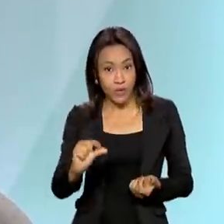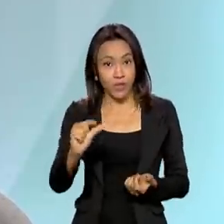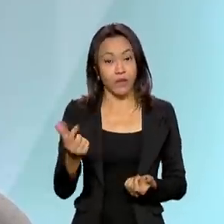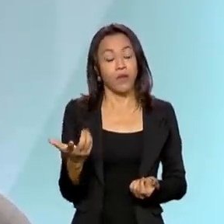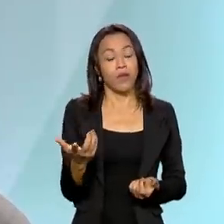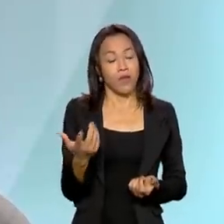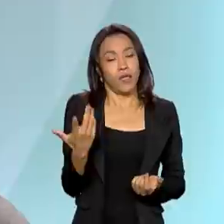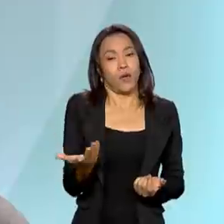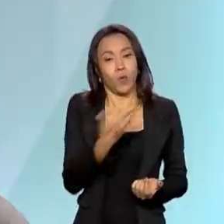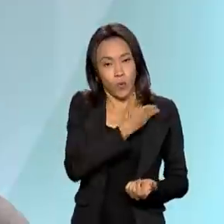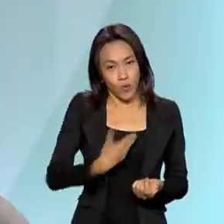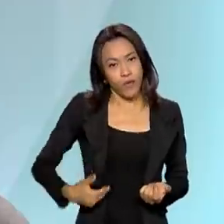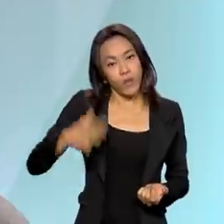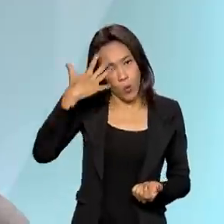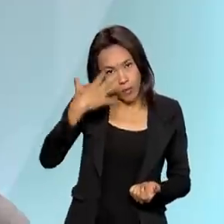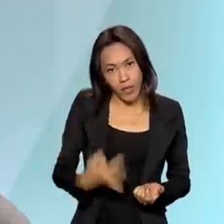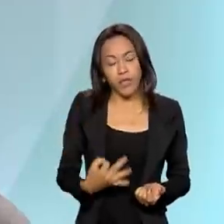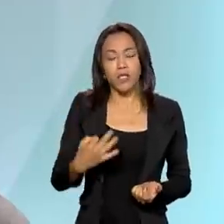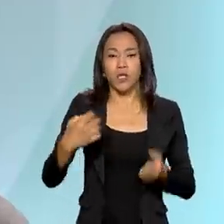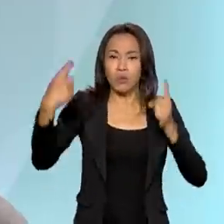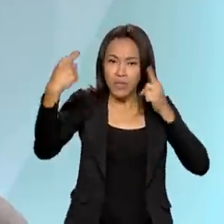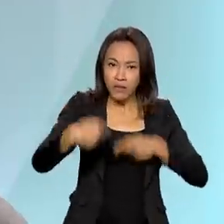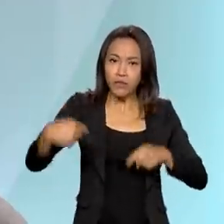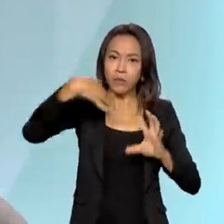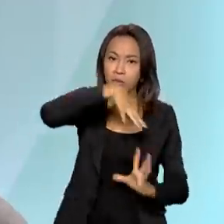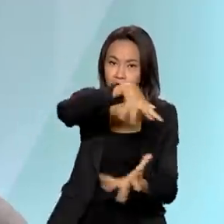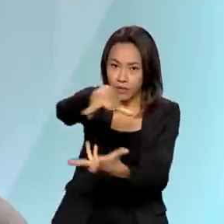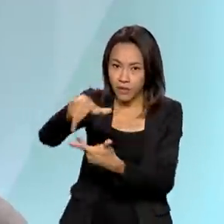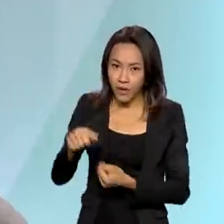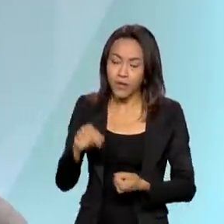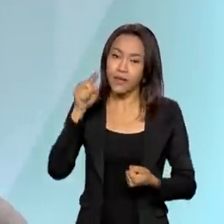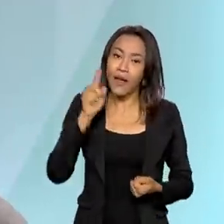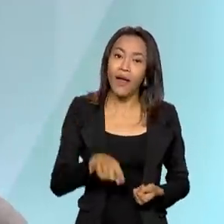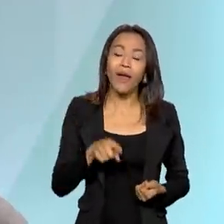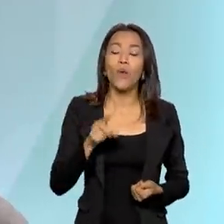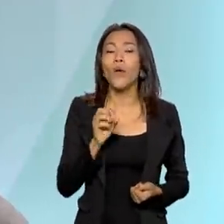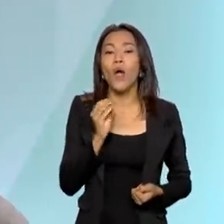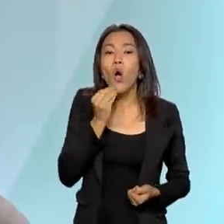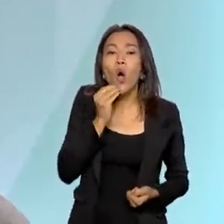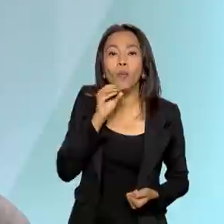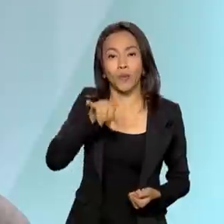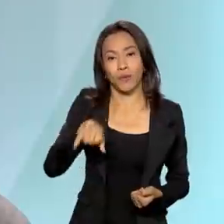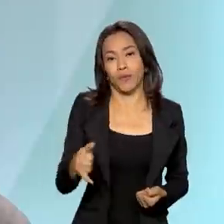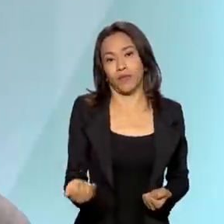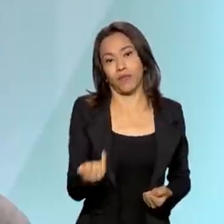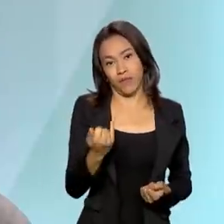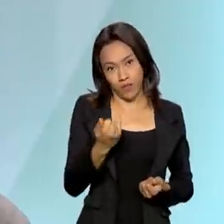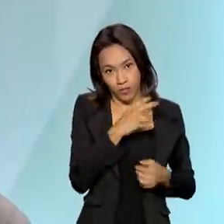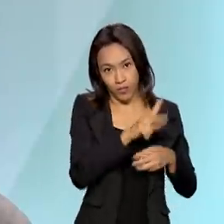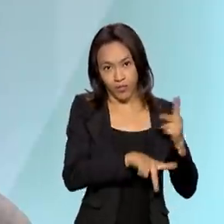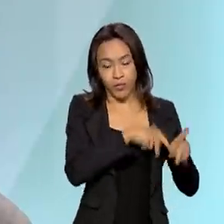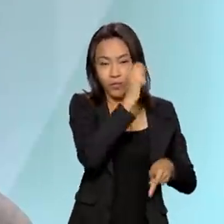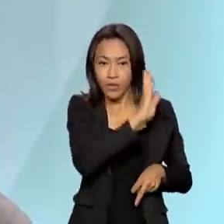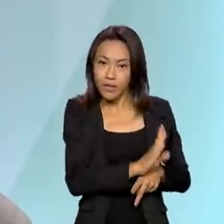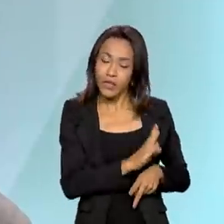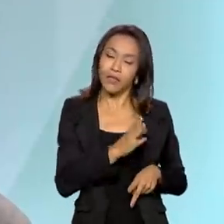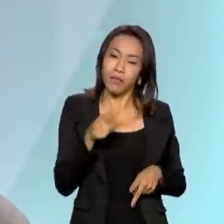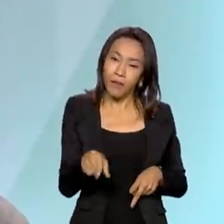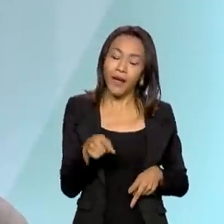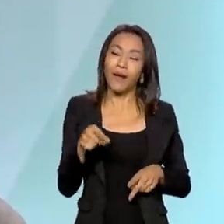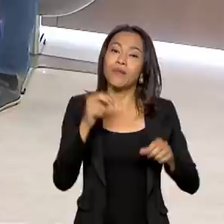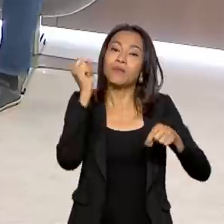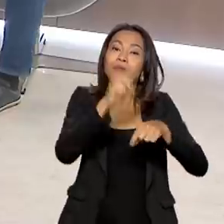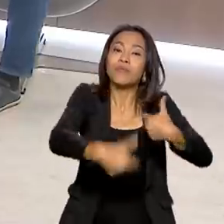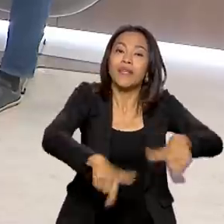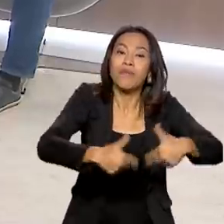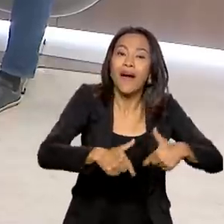mundiais climáticos são muitas vezes oportunidades para os brasileiros gerarem emprego verde e crescimento